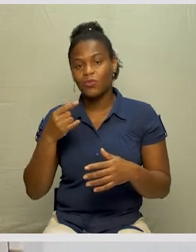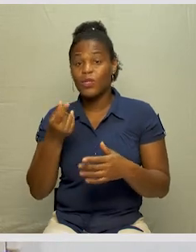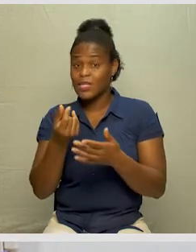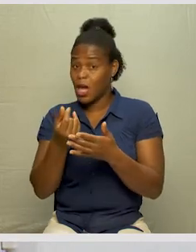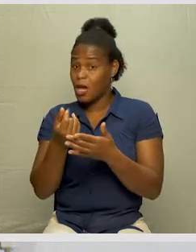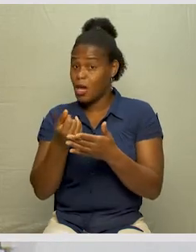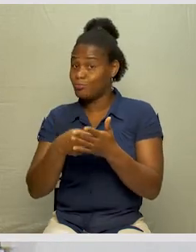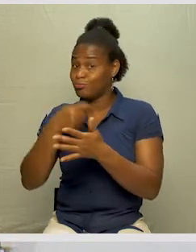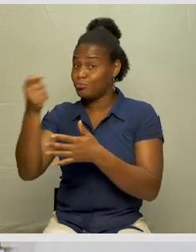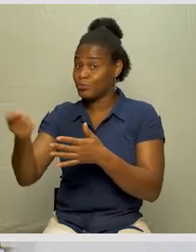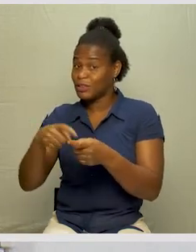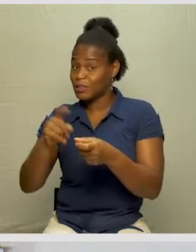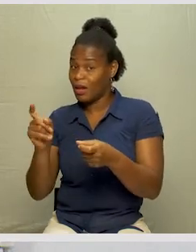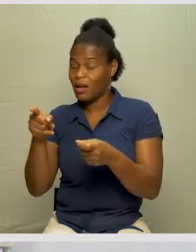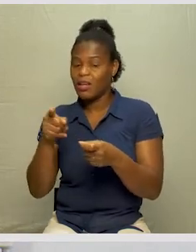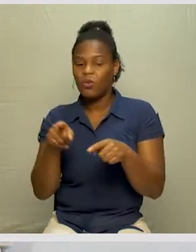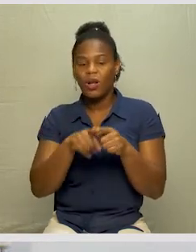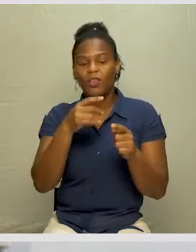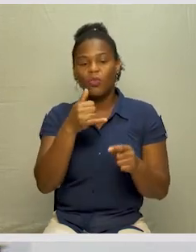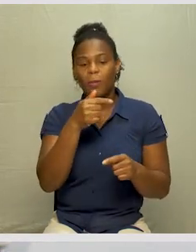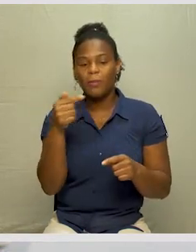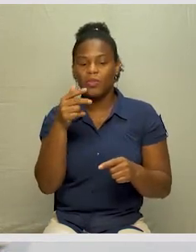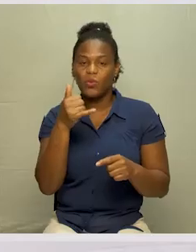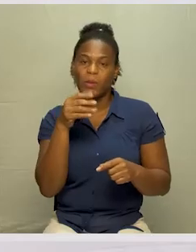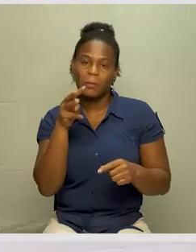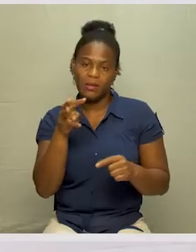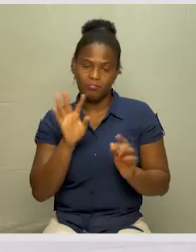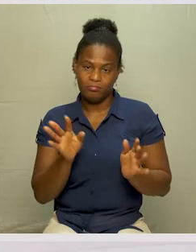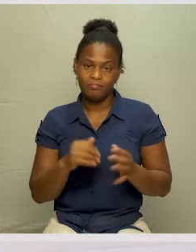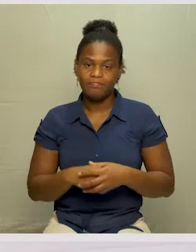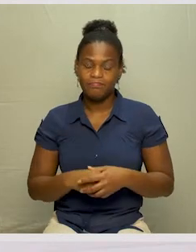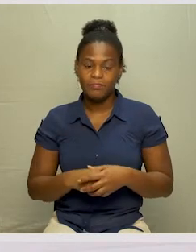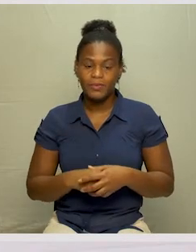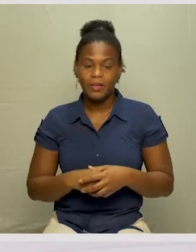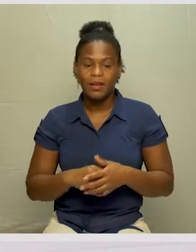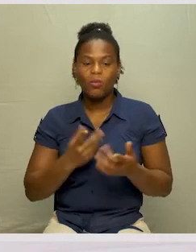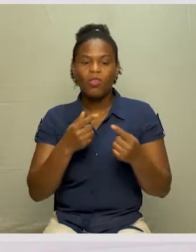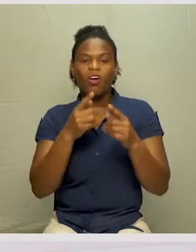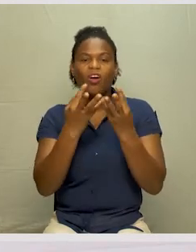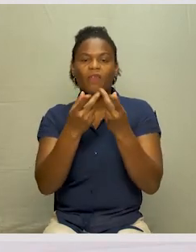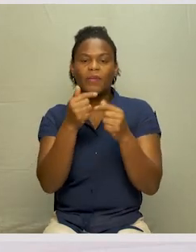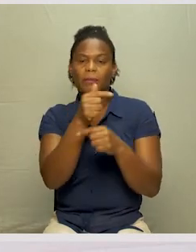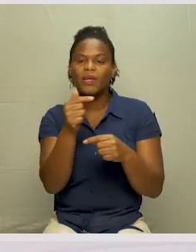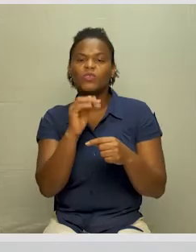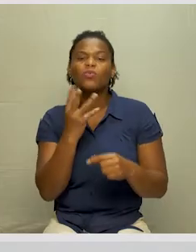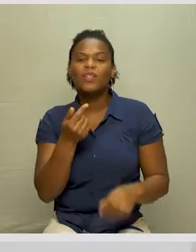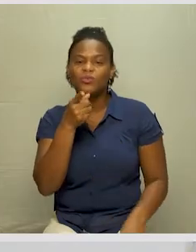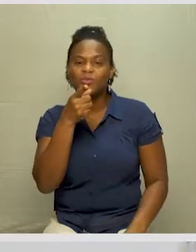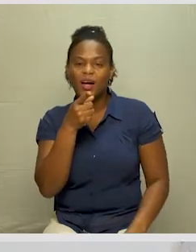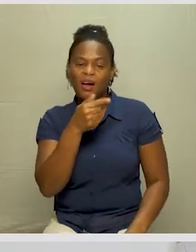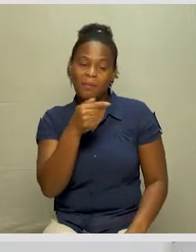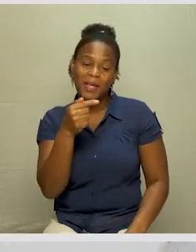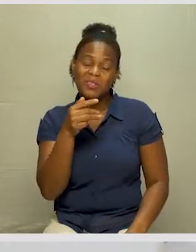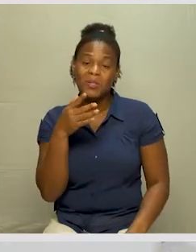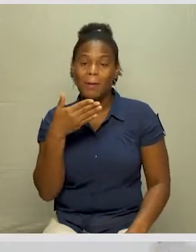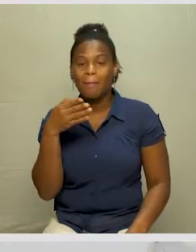de menos 2.000 unidades monetárias. Fazendo a diferença dá